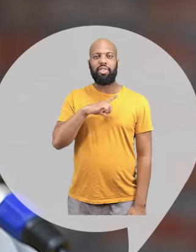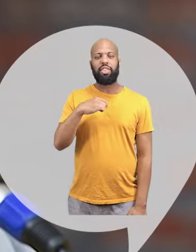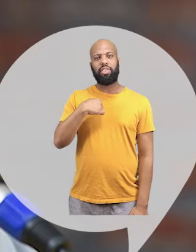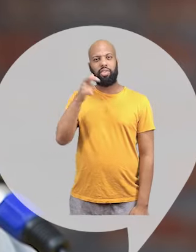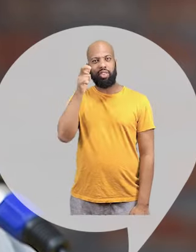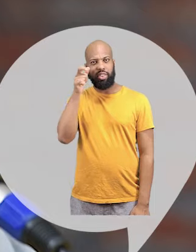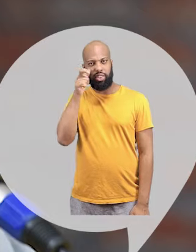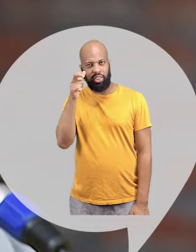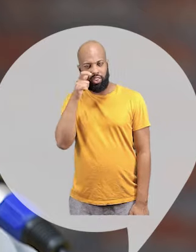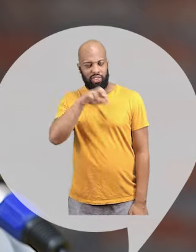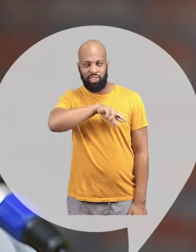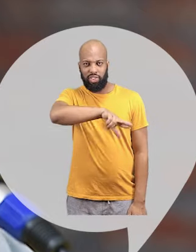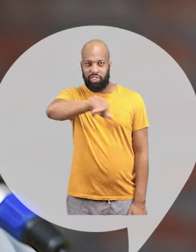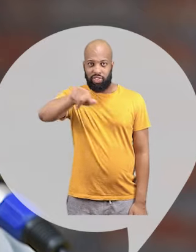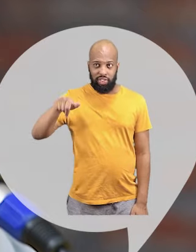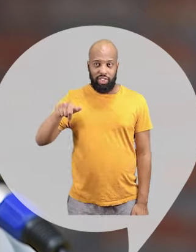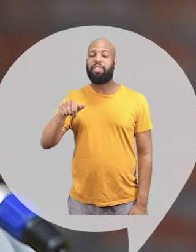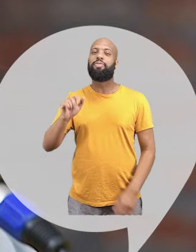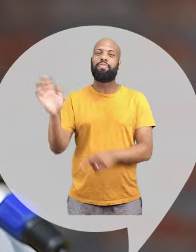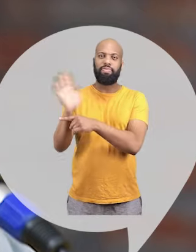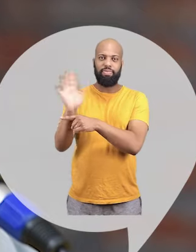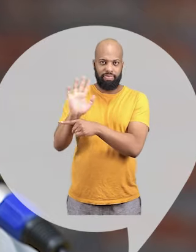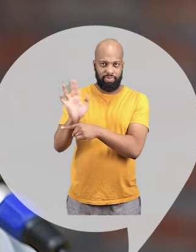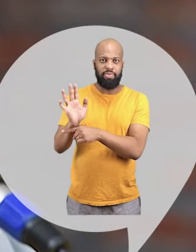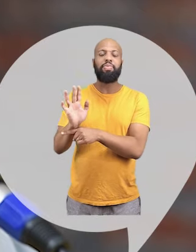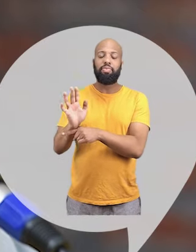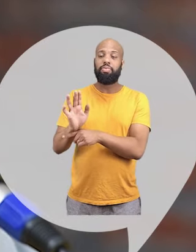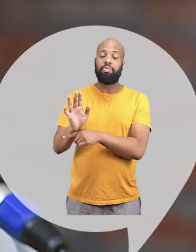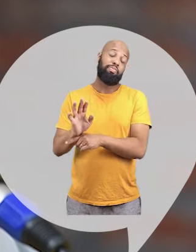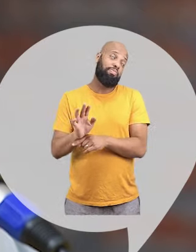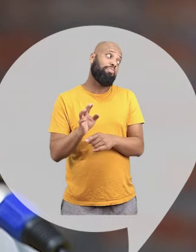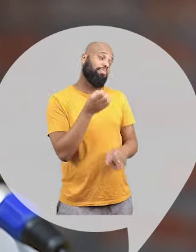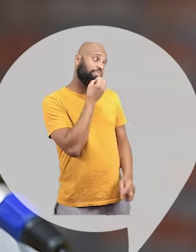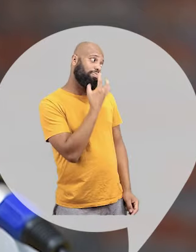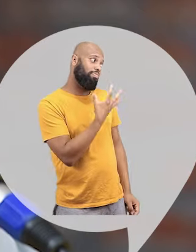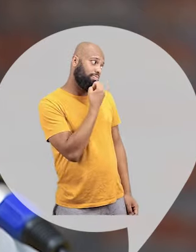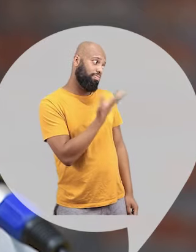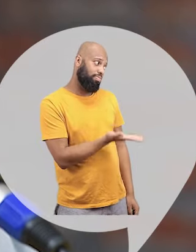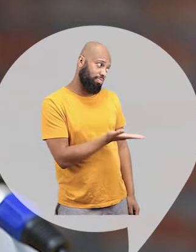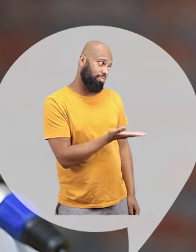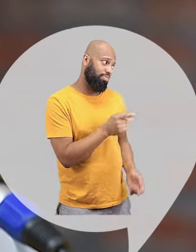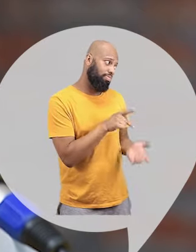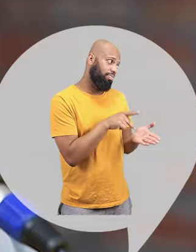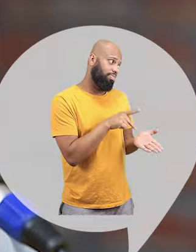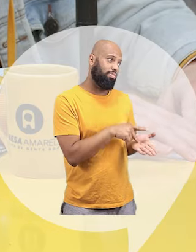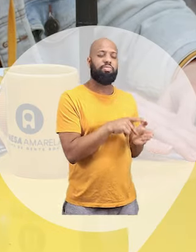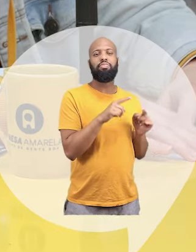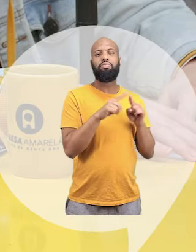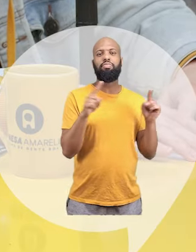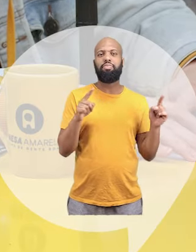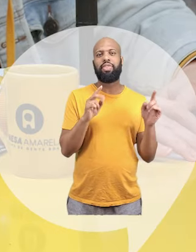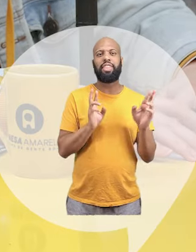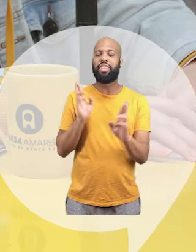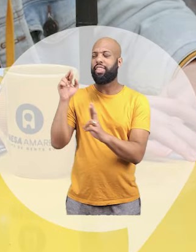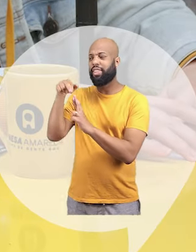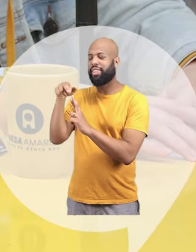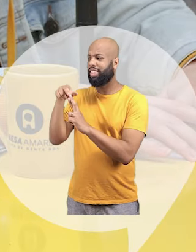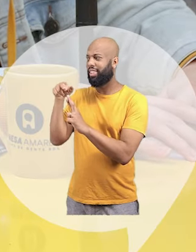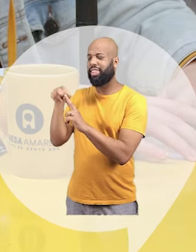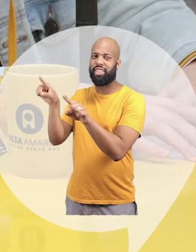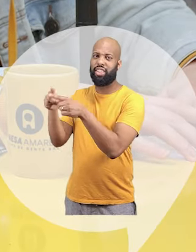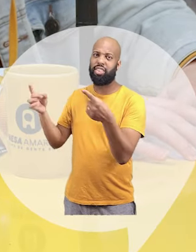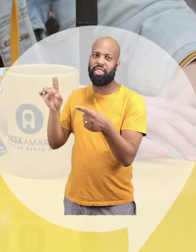de Indiana Jones eu senti muitos muito todos os filmes dele contextualizou foi foi bom foi bom mas a